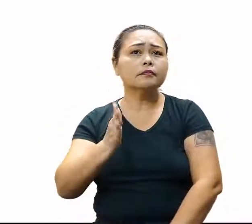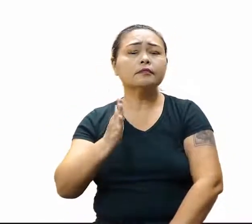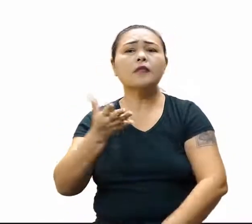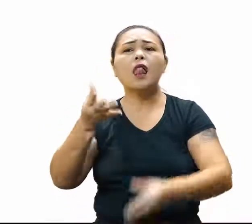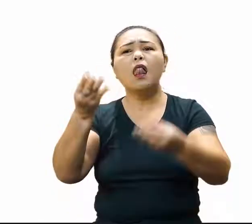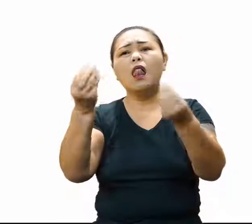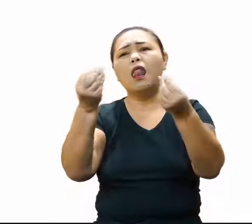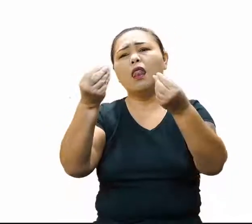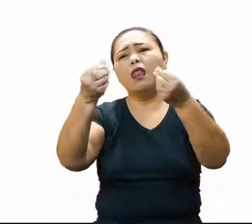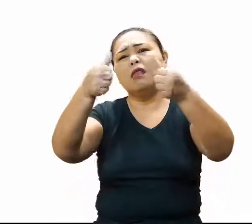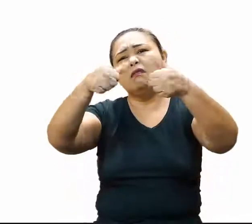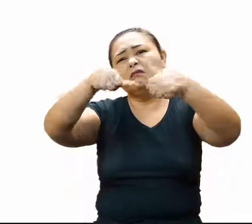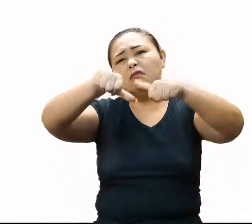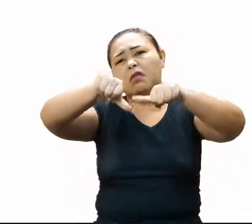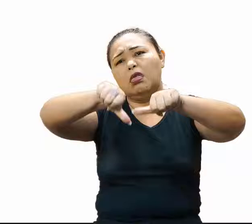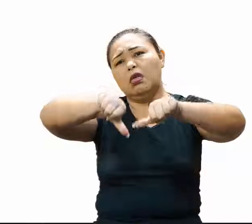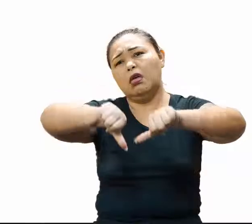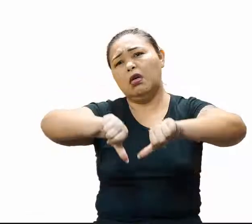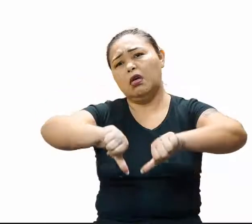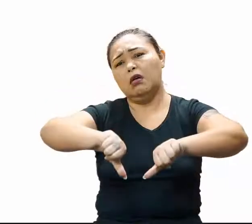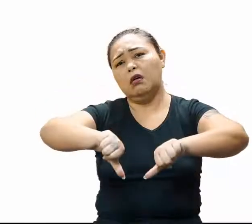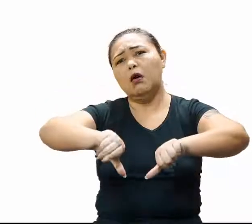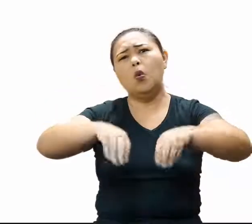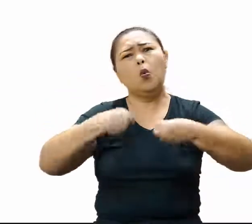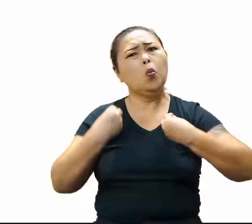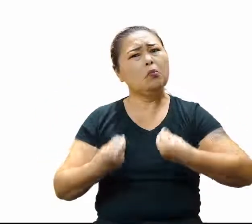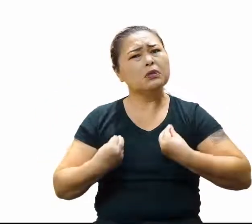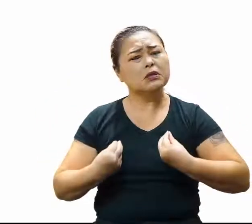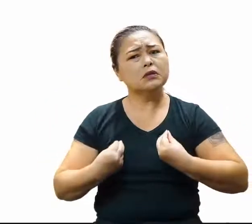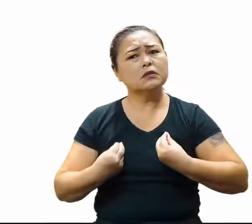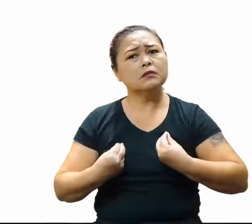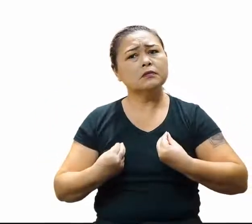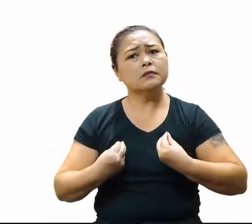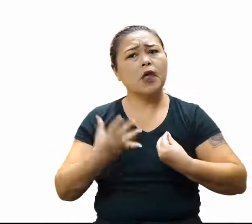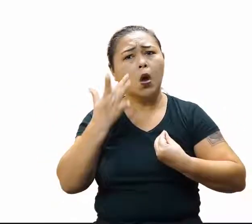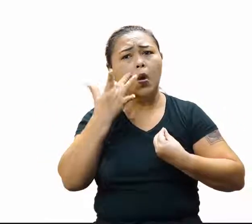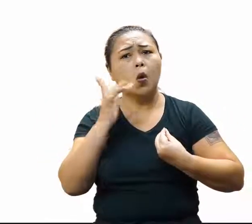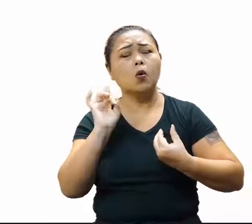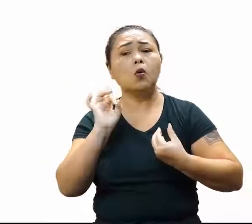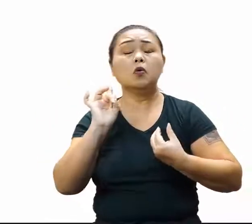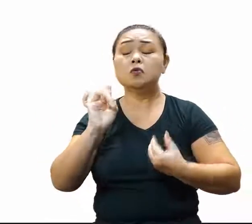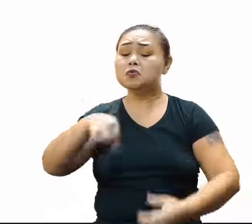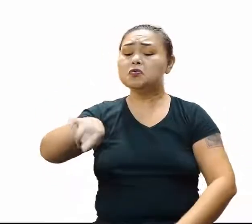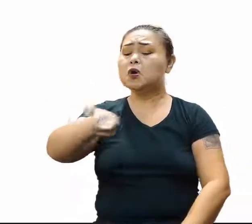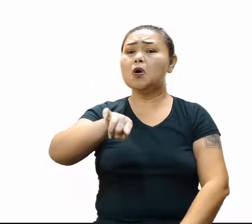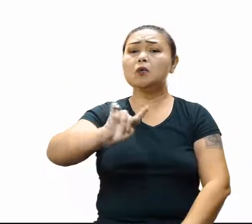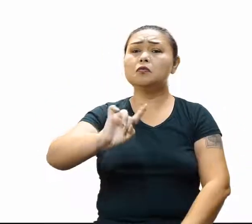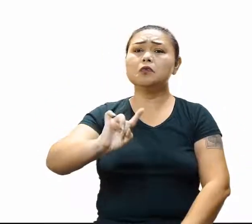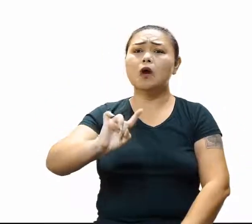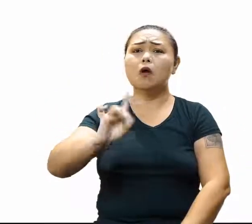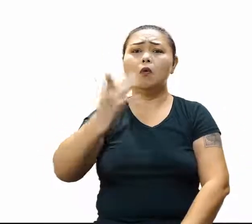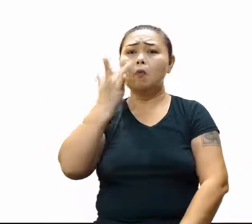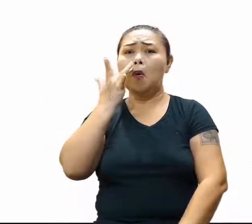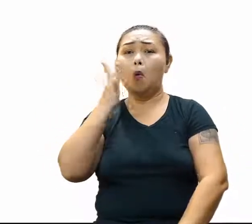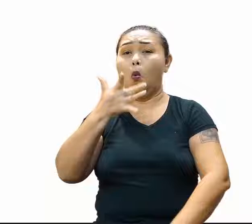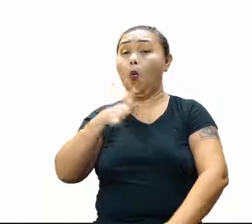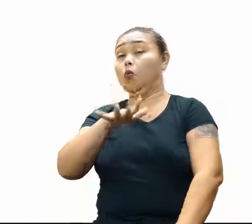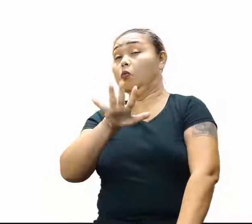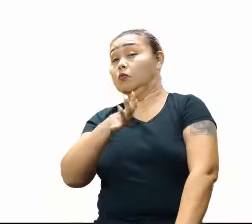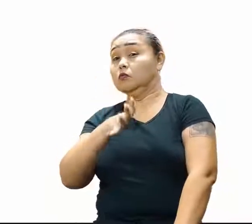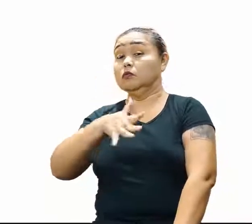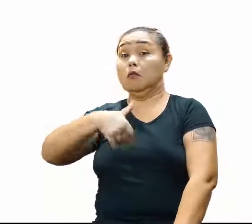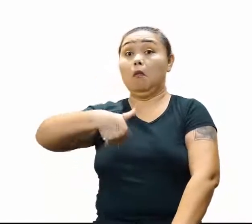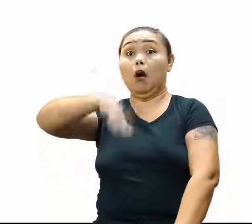em decadência. Como assim, professor? Já não estava dando lá aquelas coisas. Mas